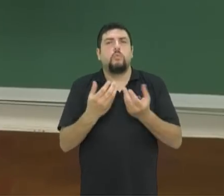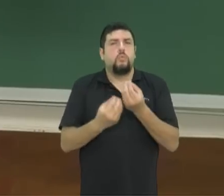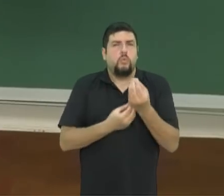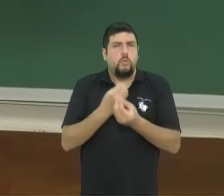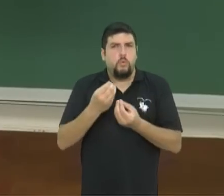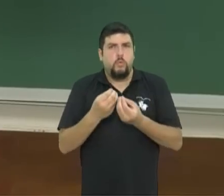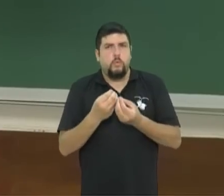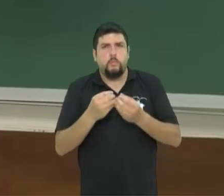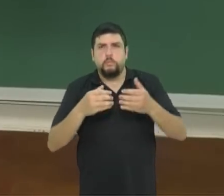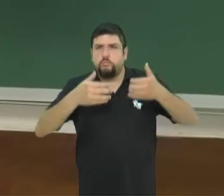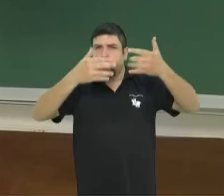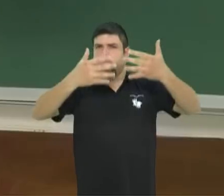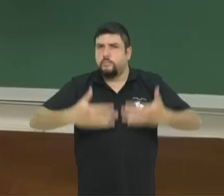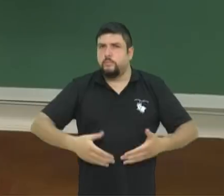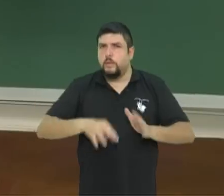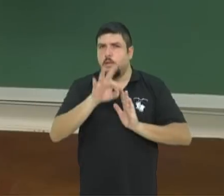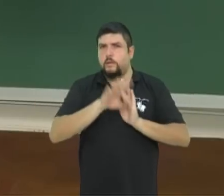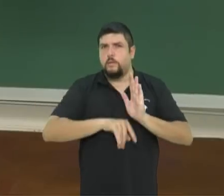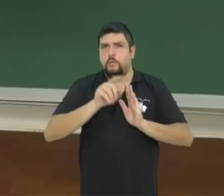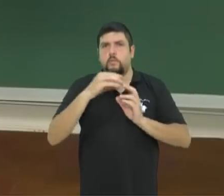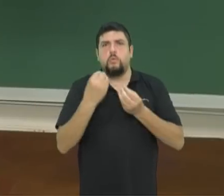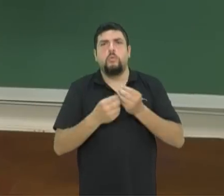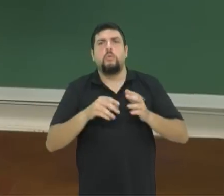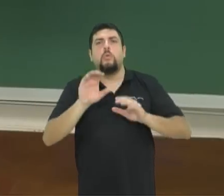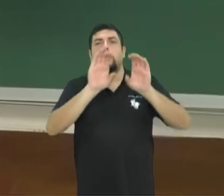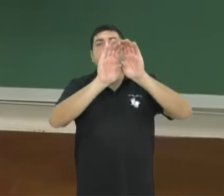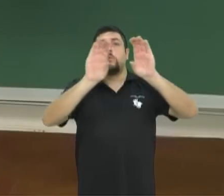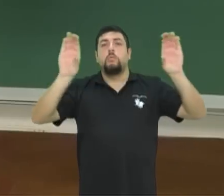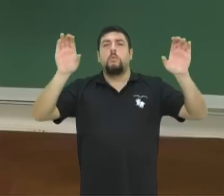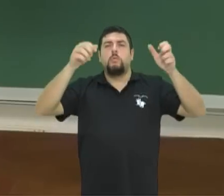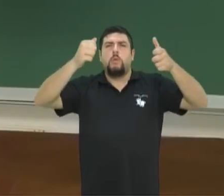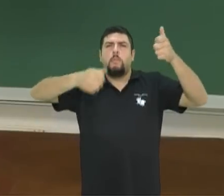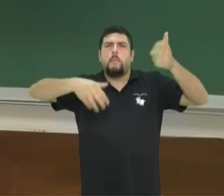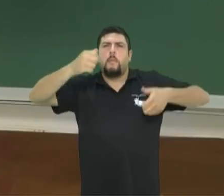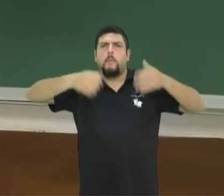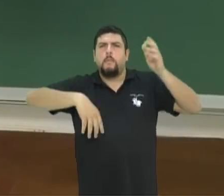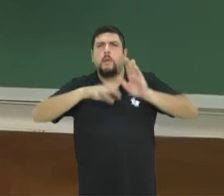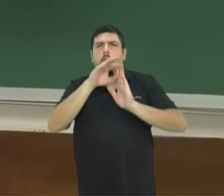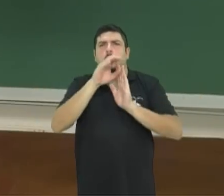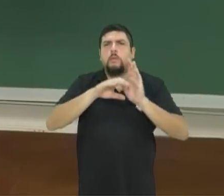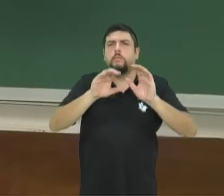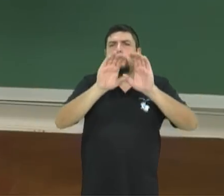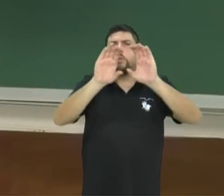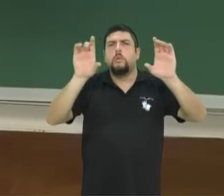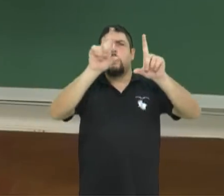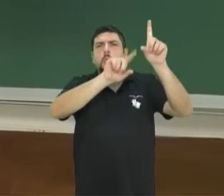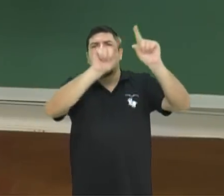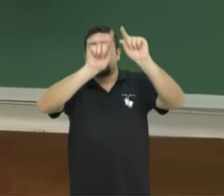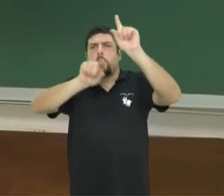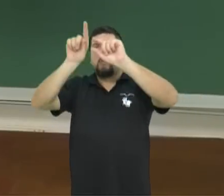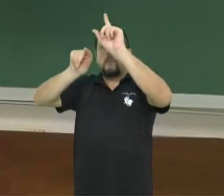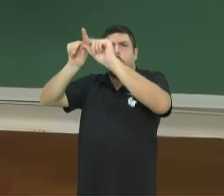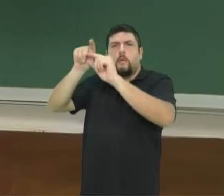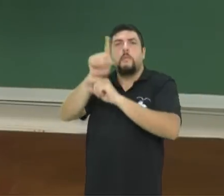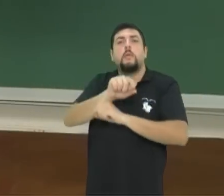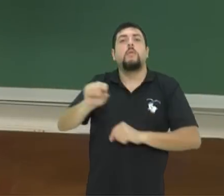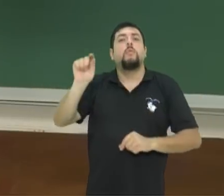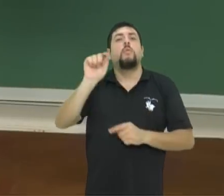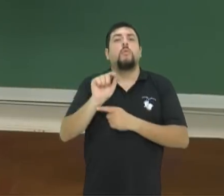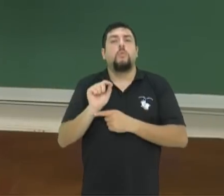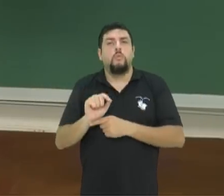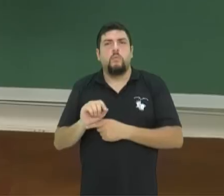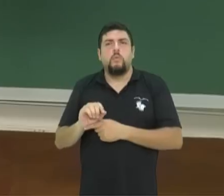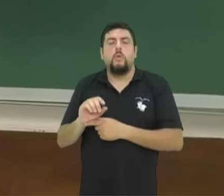né? Então, porque ele introduz uma outra explicação, ele é o mais jovem dos titãs e filho de Urano, vírgula, que representa o